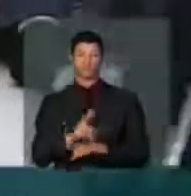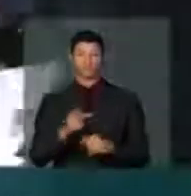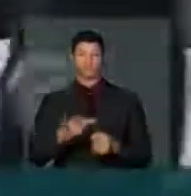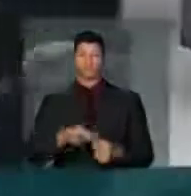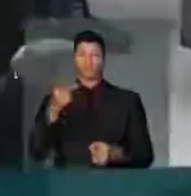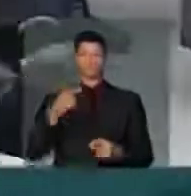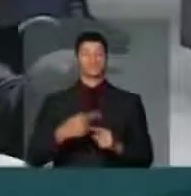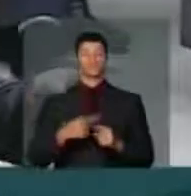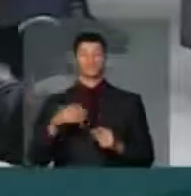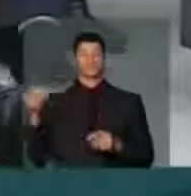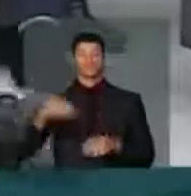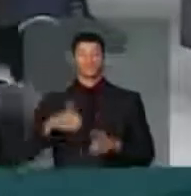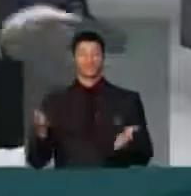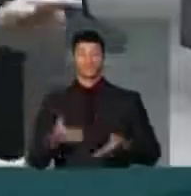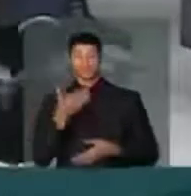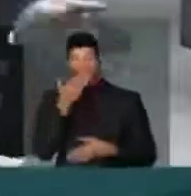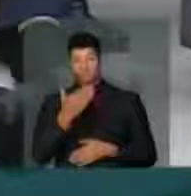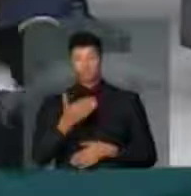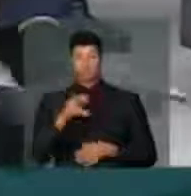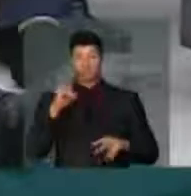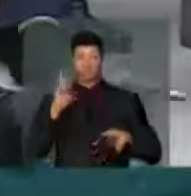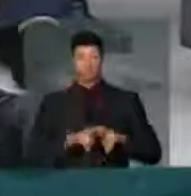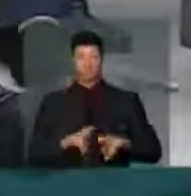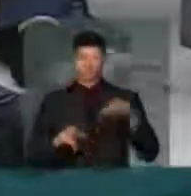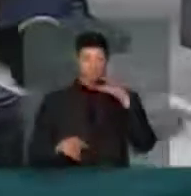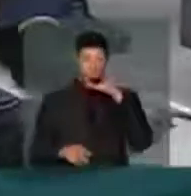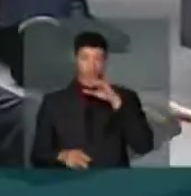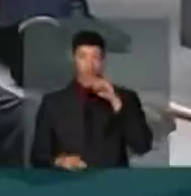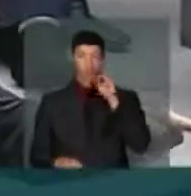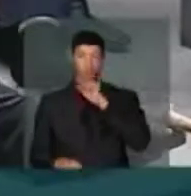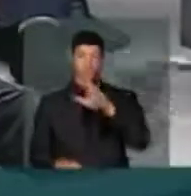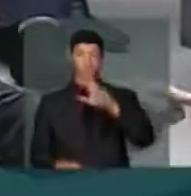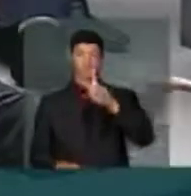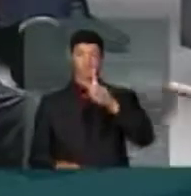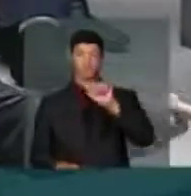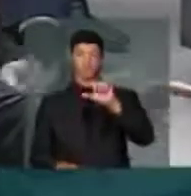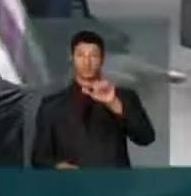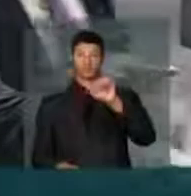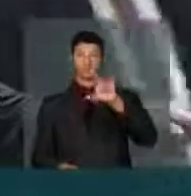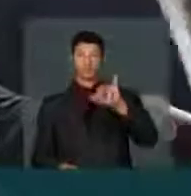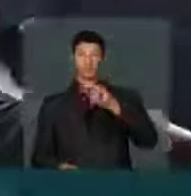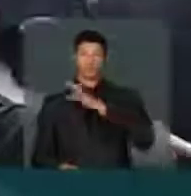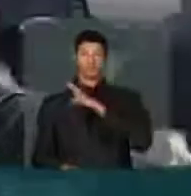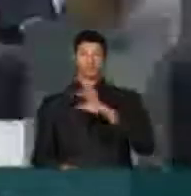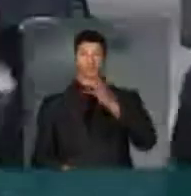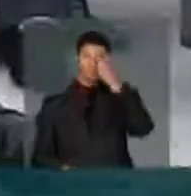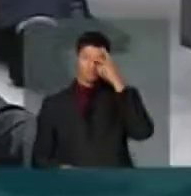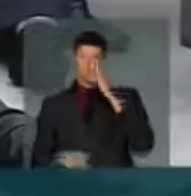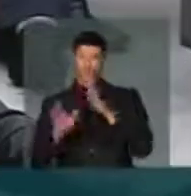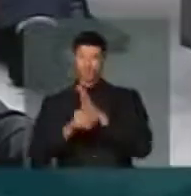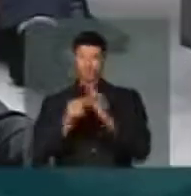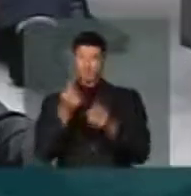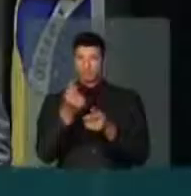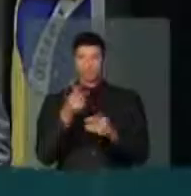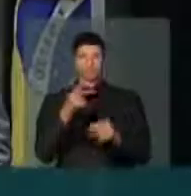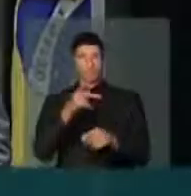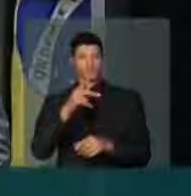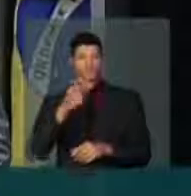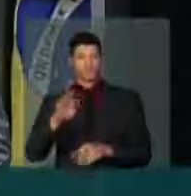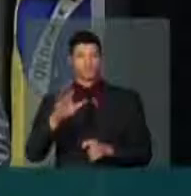Petrobras. Por que eles não vêm agora pedir que prendam logo o senhor Vacari, senhor tesoureiro do PT, ladrão,